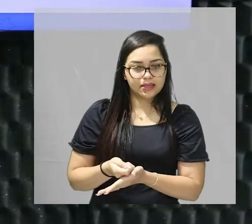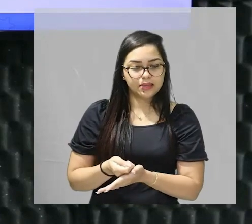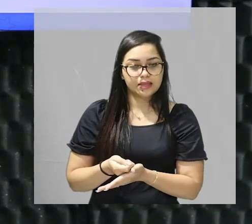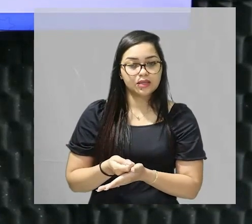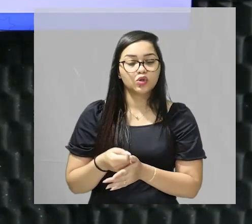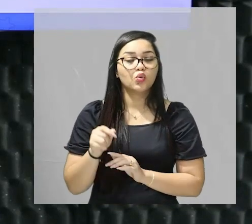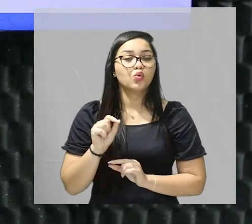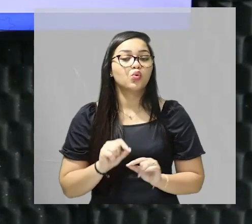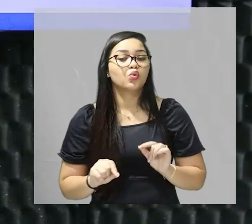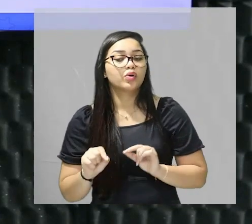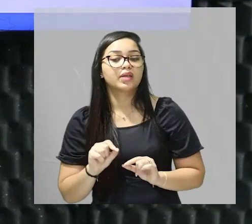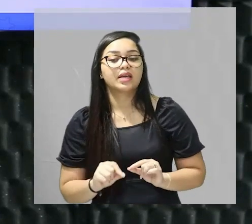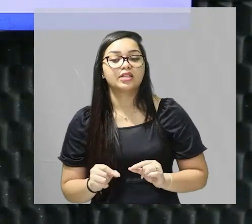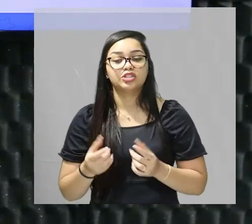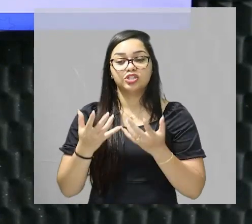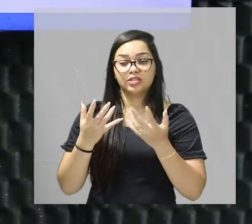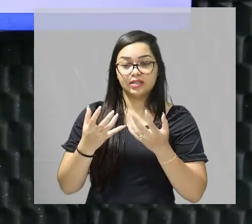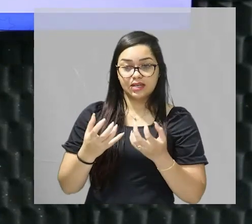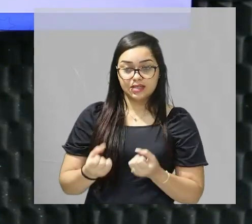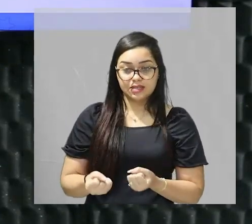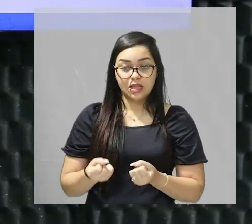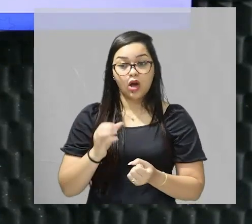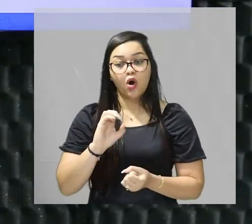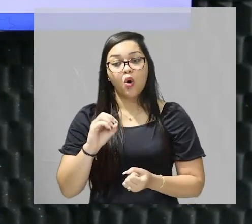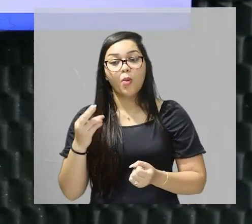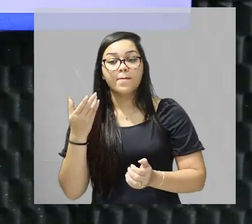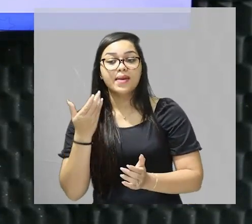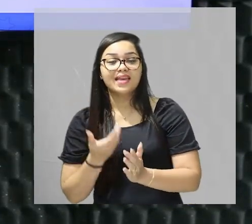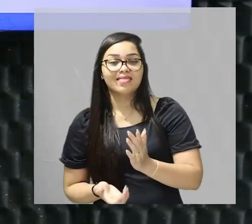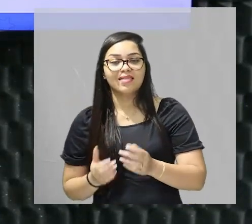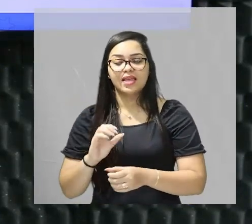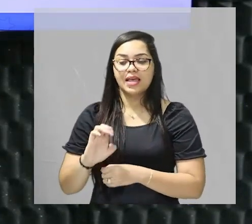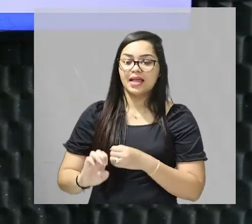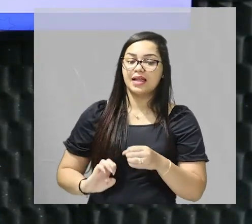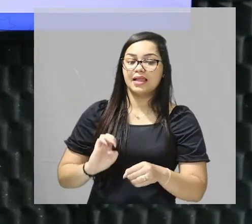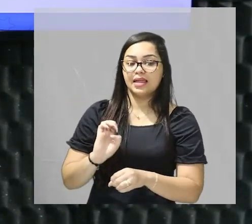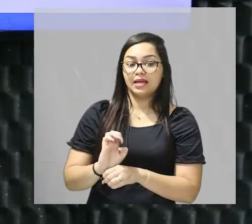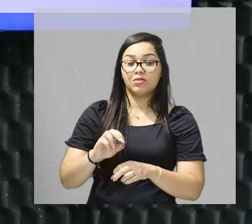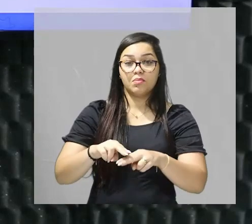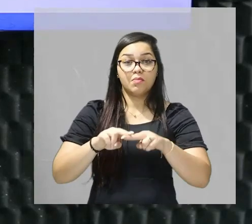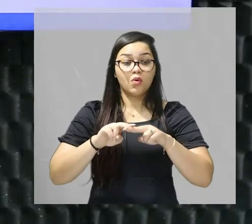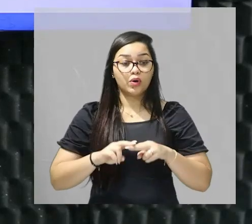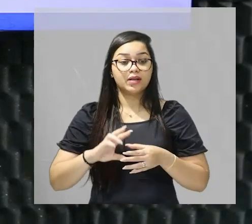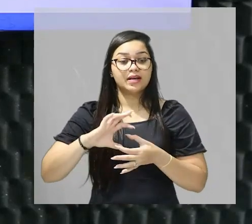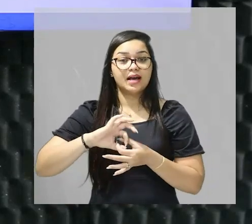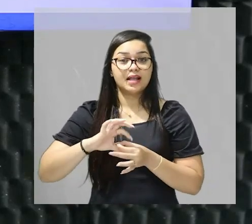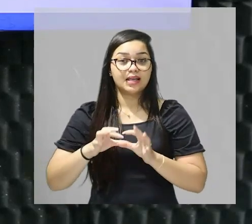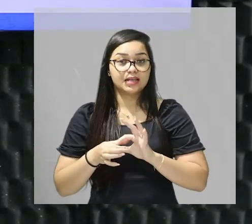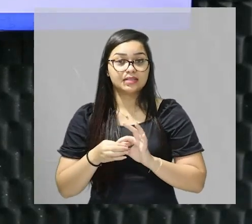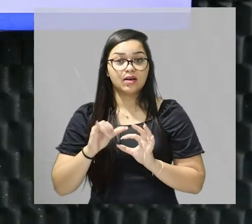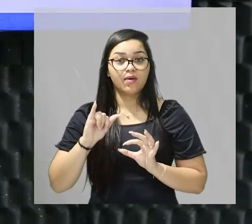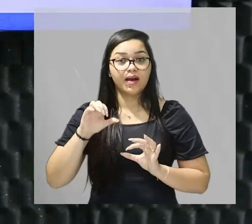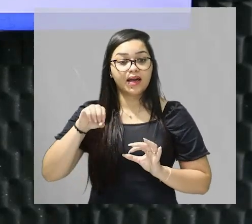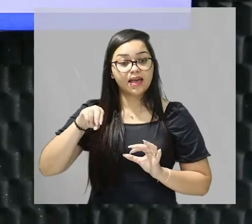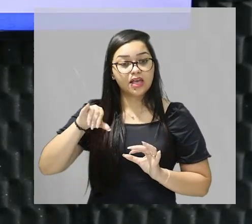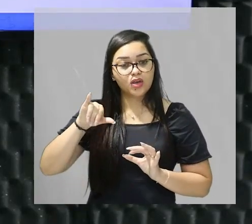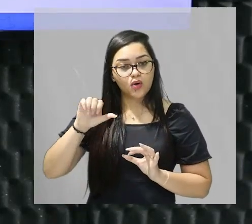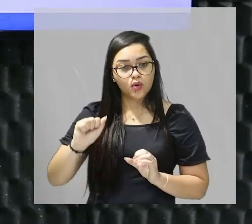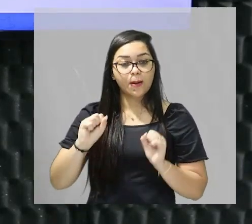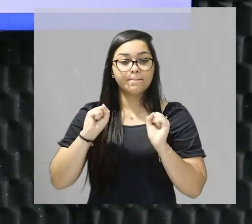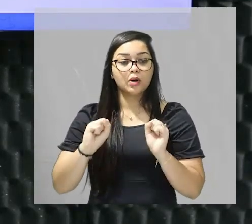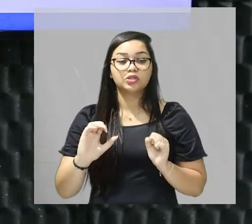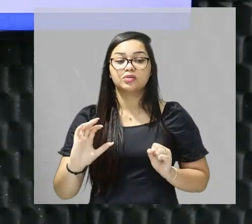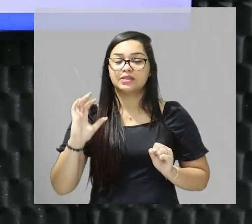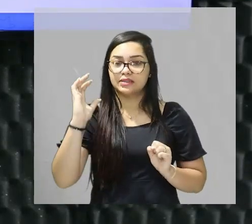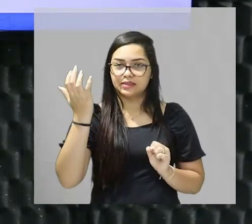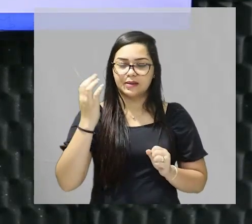a natureza de ganhar ou perder elétrons. Assim, a ligação iônica